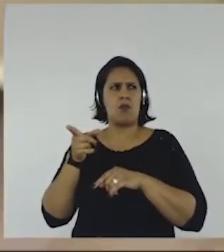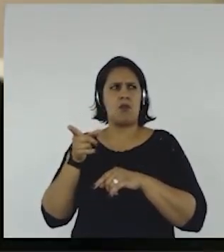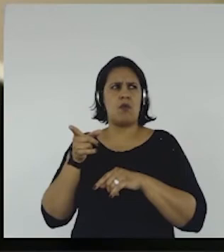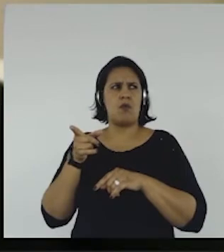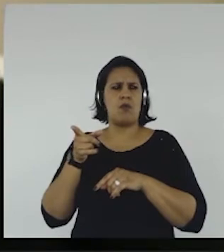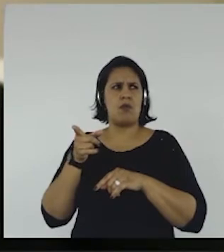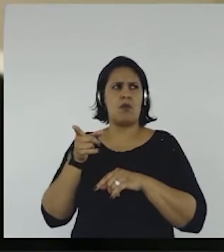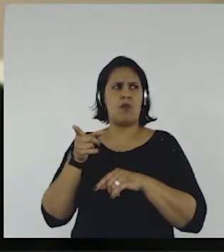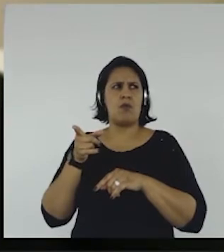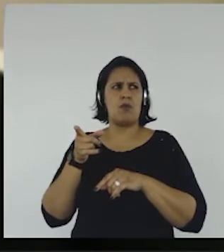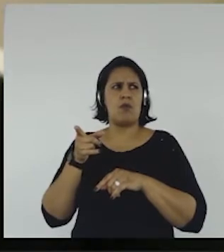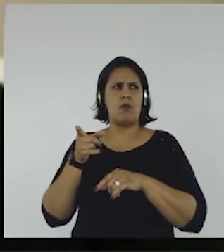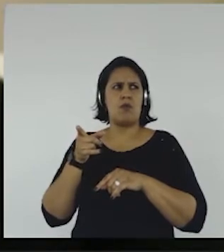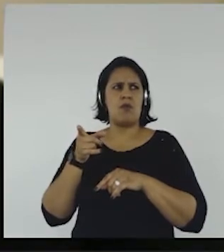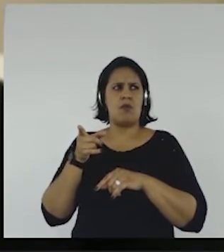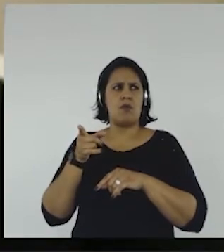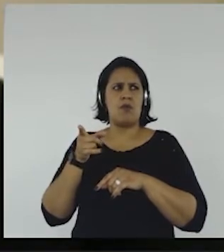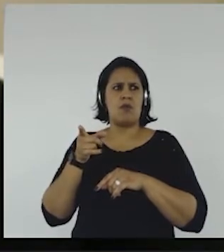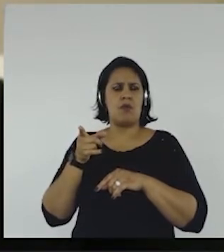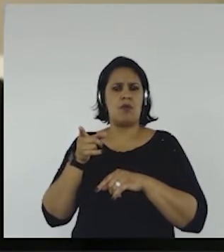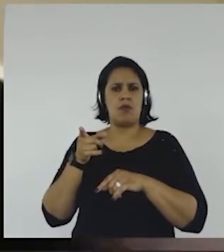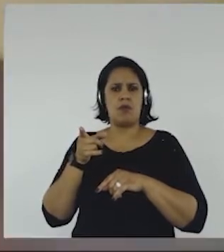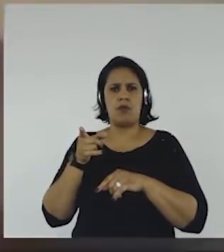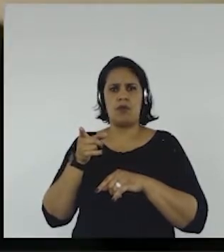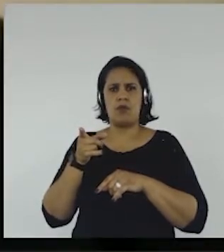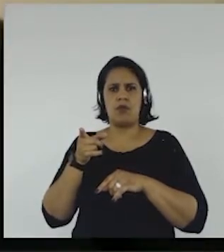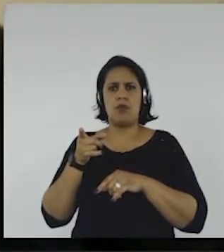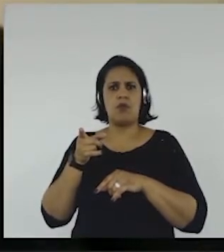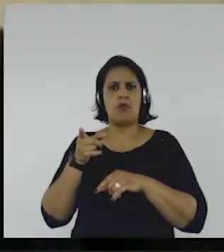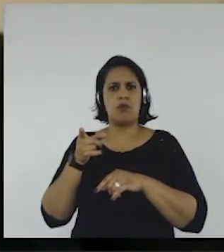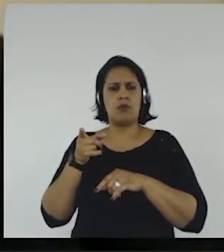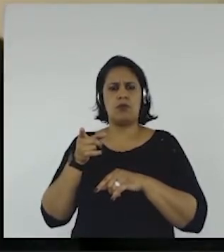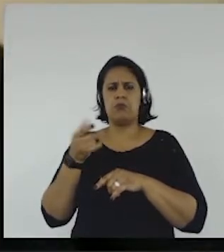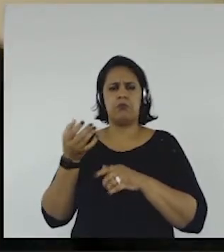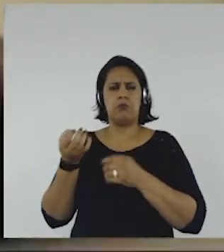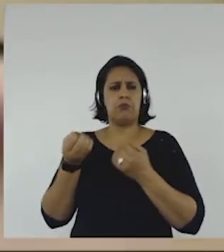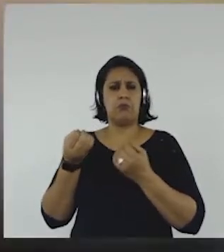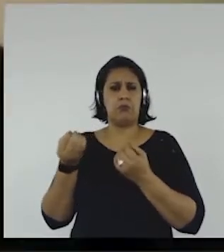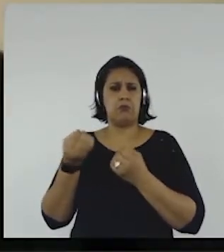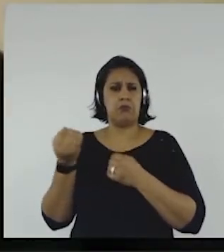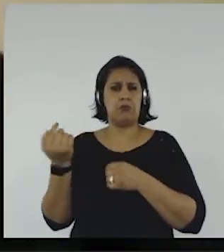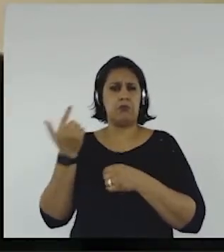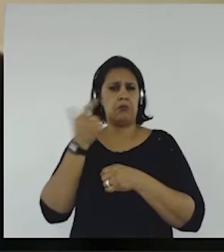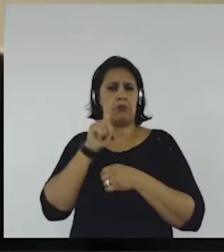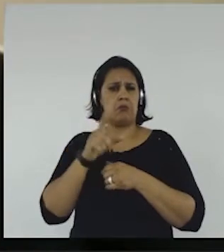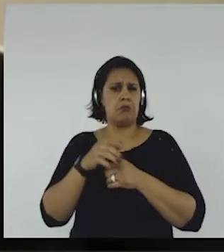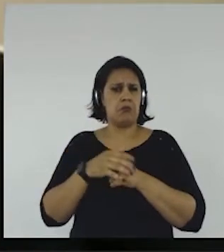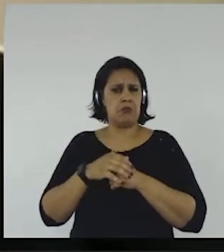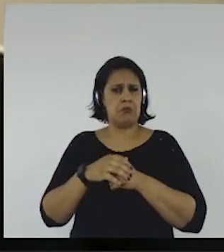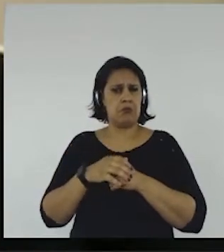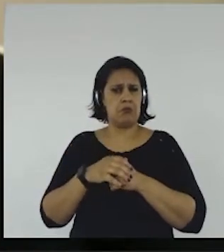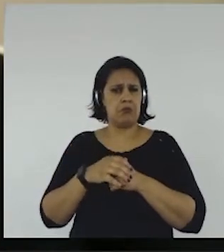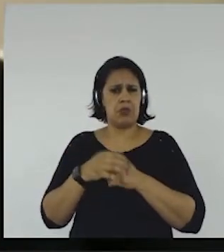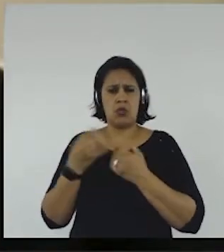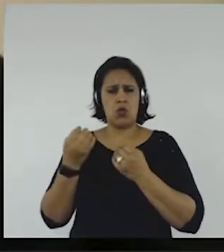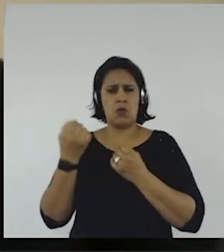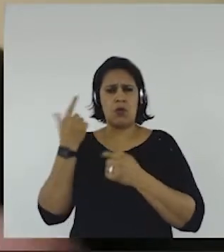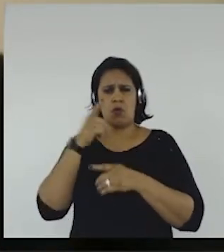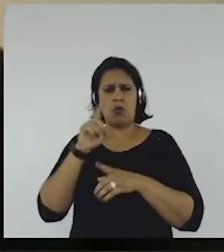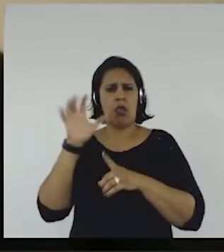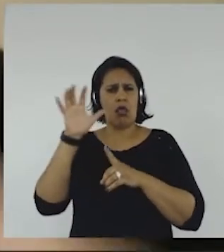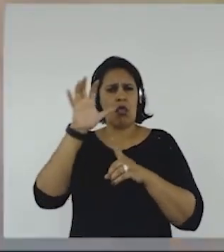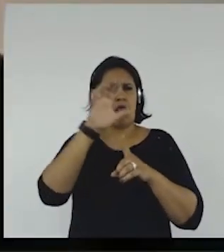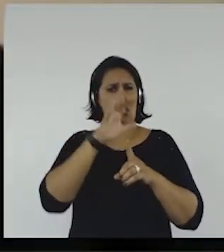Ivone Ferreira Caetano chamou a atenção? De onde vem esse poder todo de convencimento,